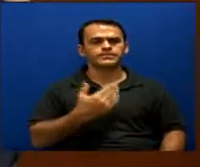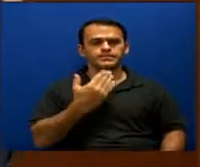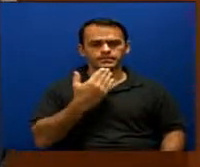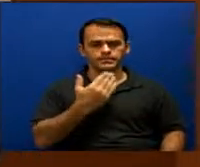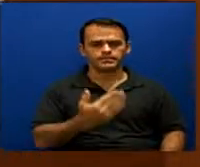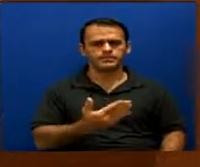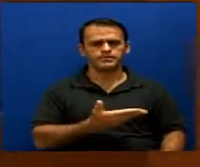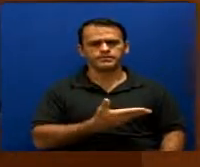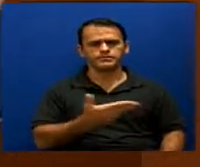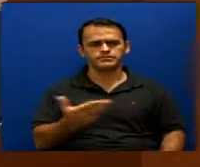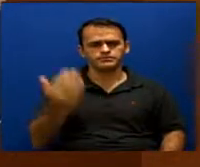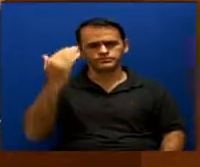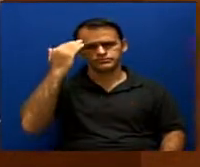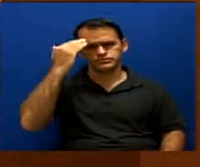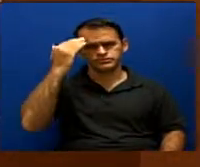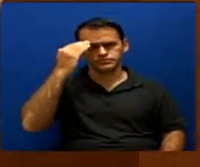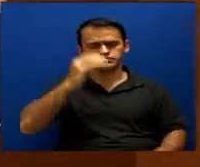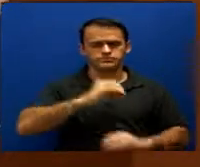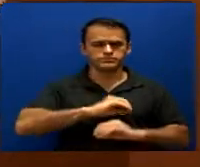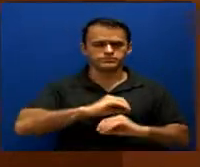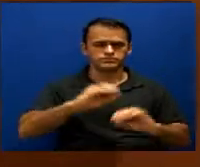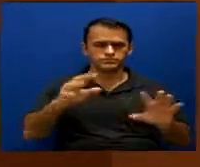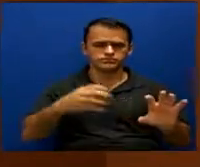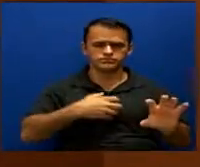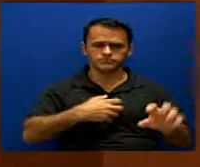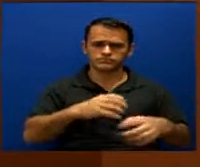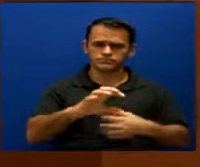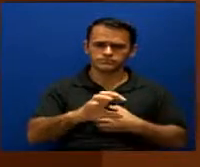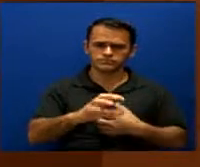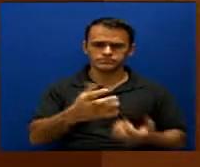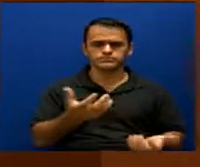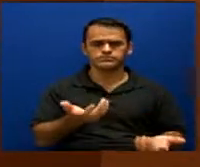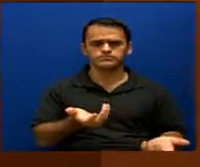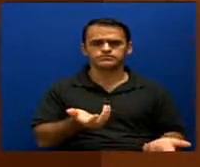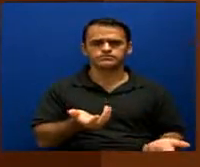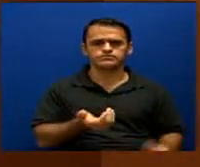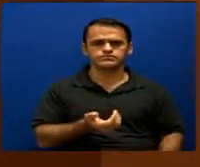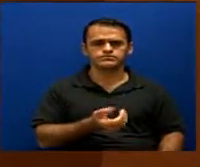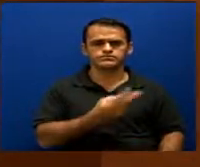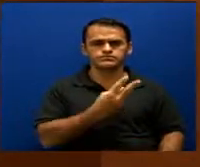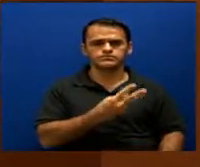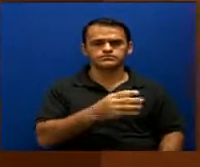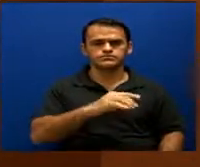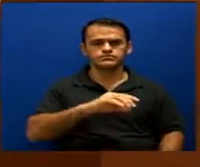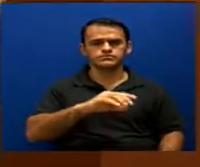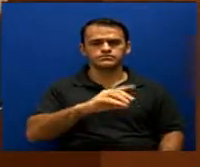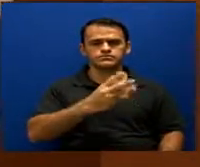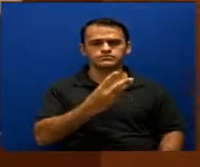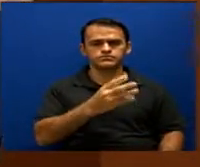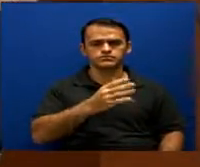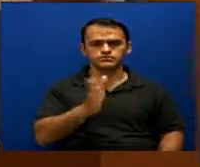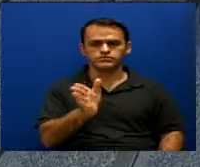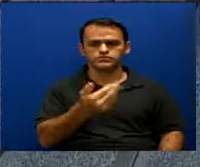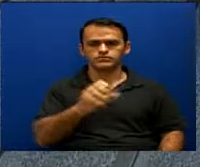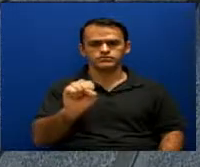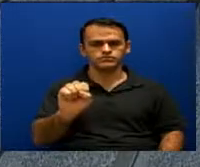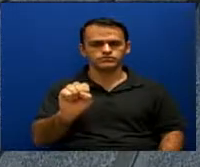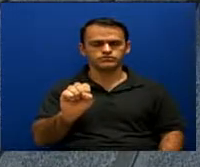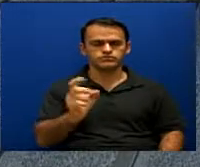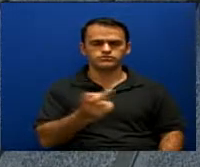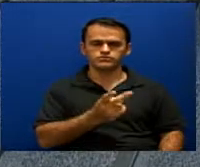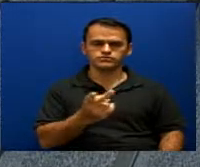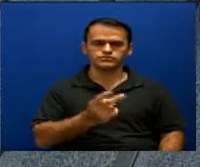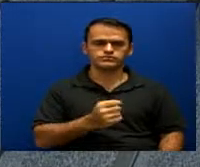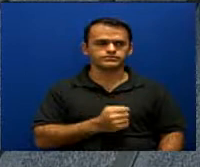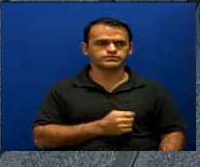que compreendam a 3 e a 6, já compreenderam na primeira aprovação, se fizessem isso agora. Da mesma maneira que eu